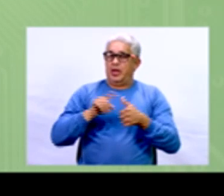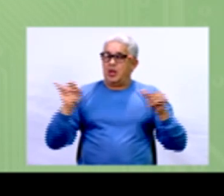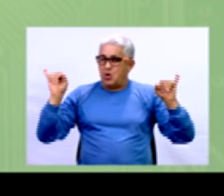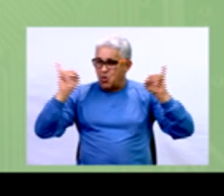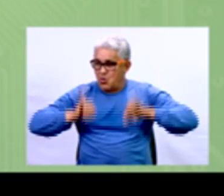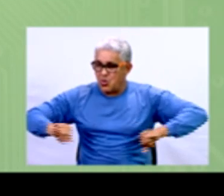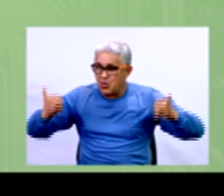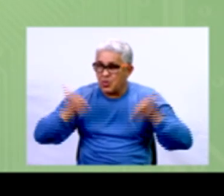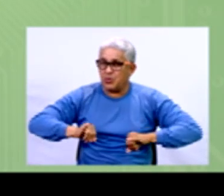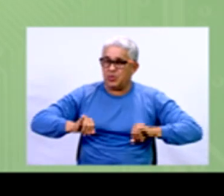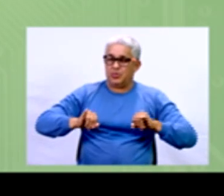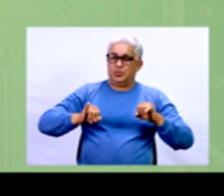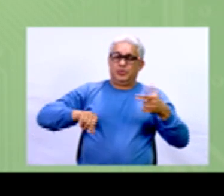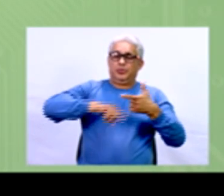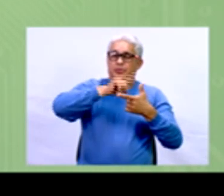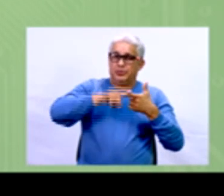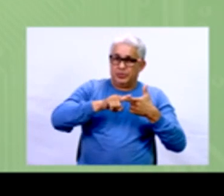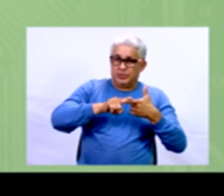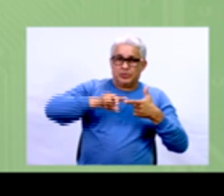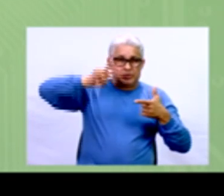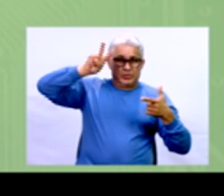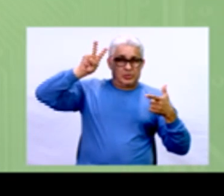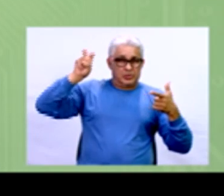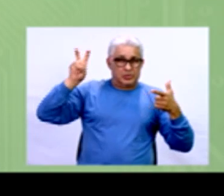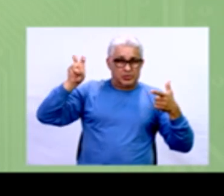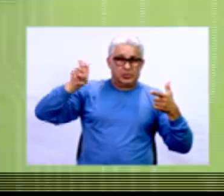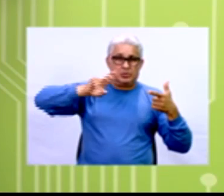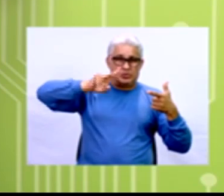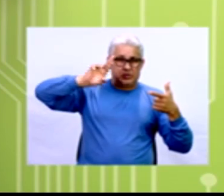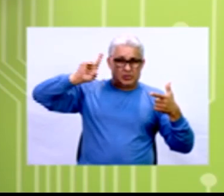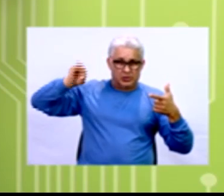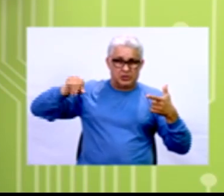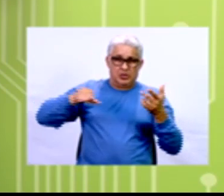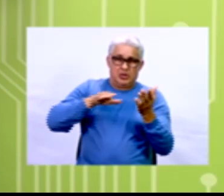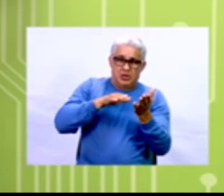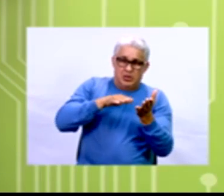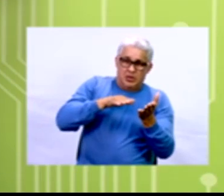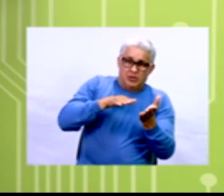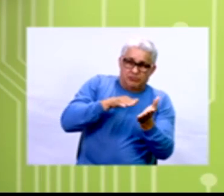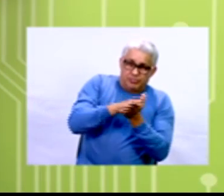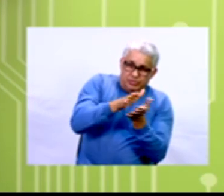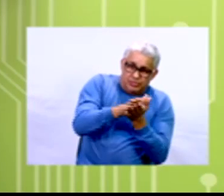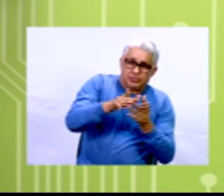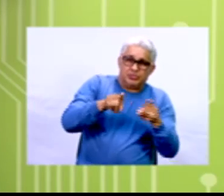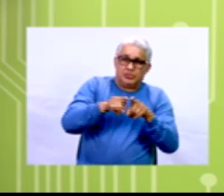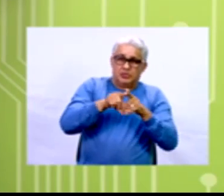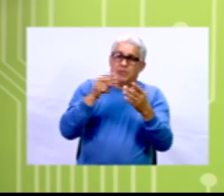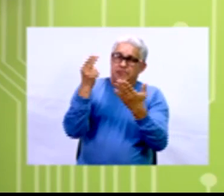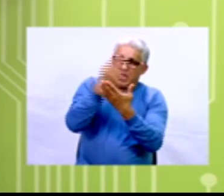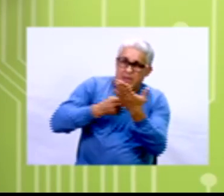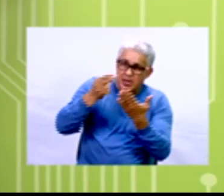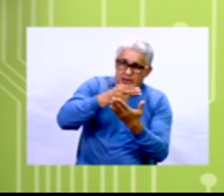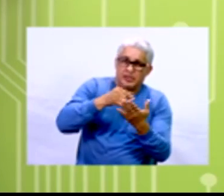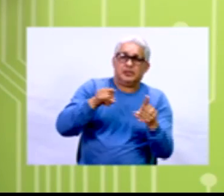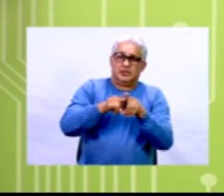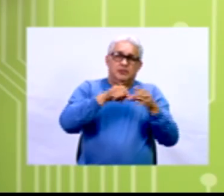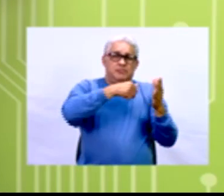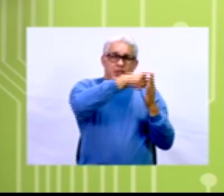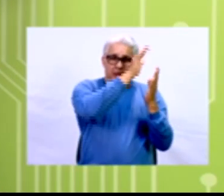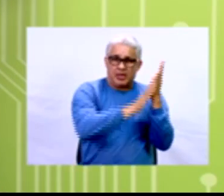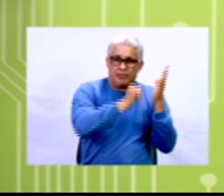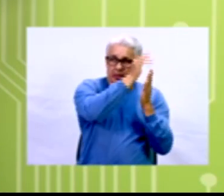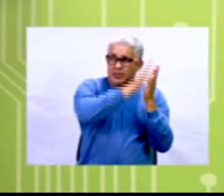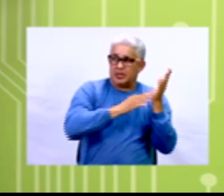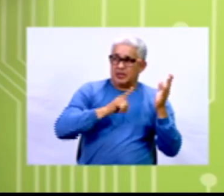de vários assuntos diferentes, de costura, de pintura, de desenho, né? De vários